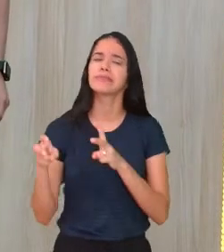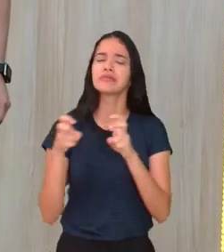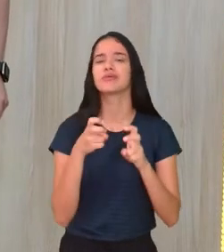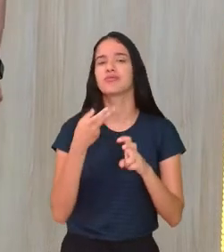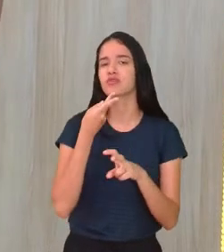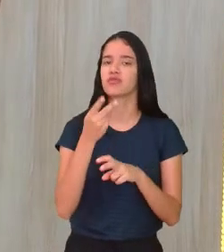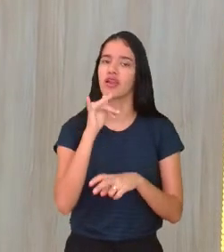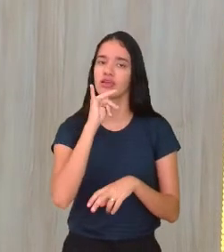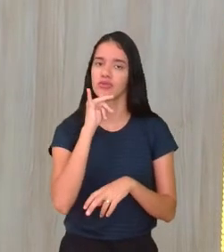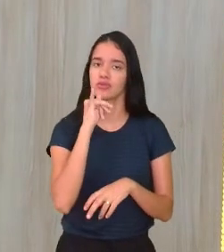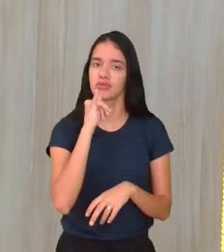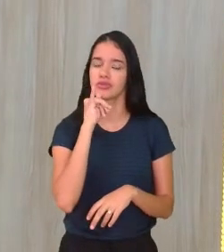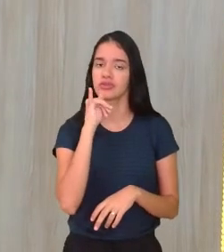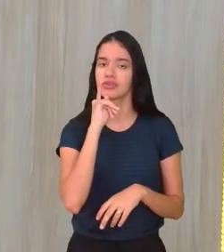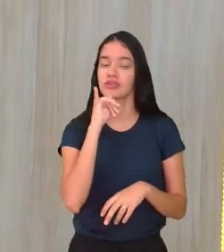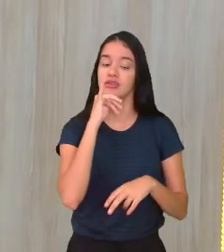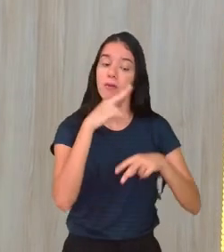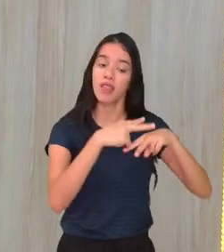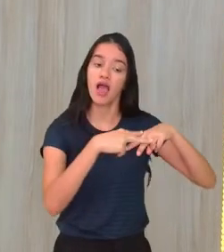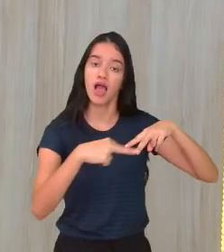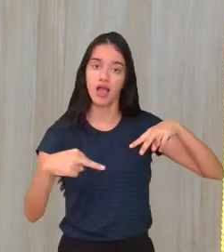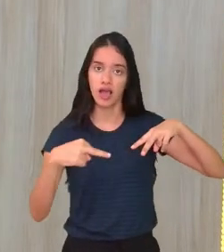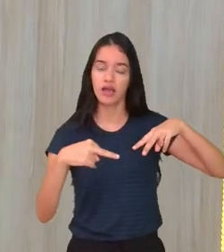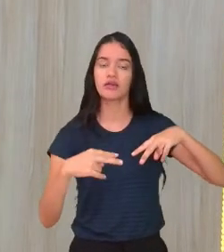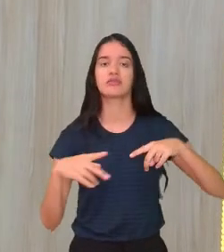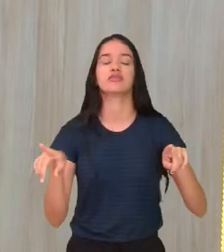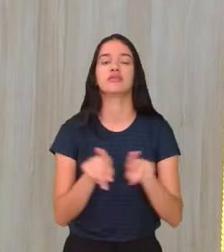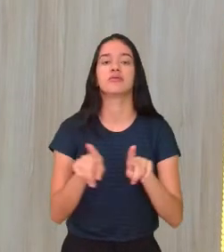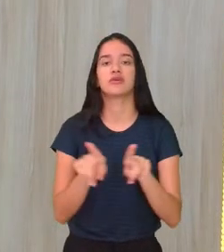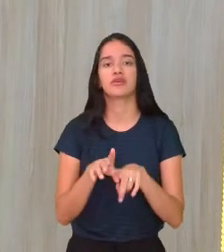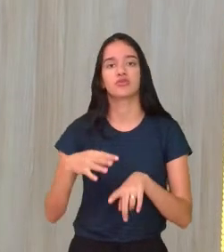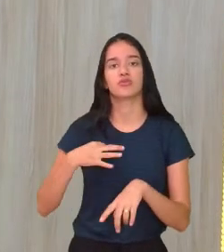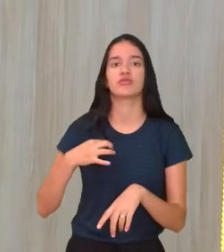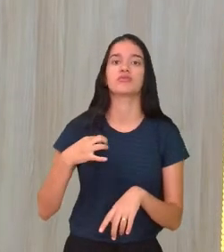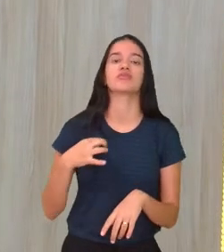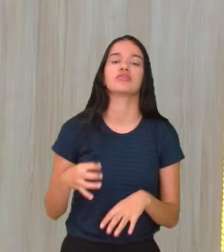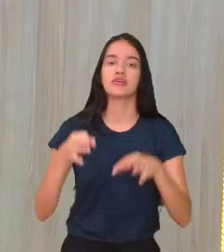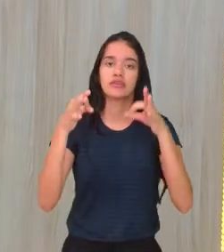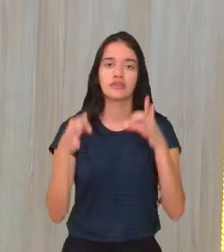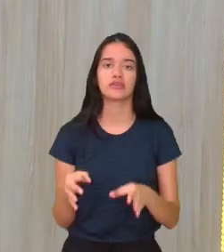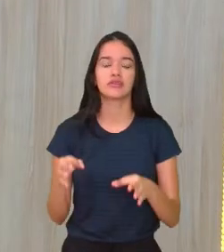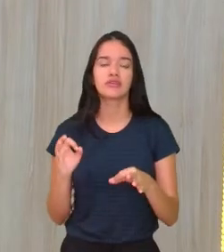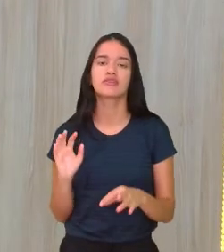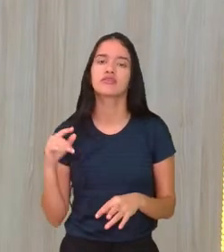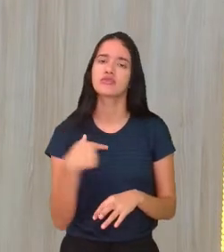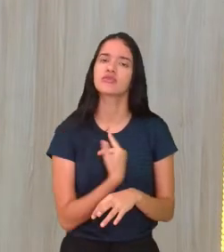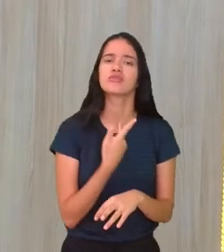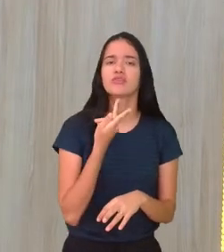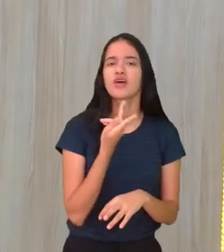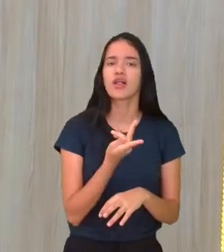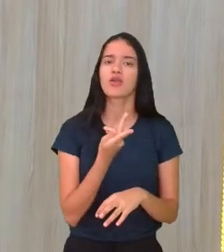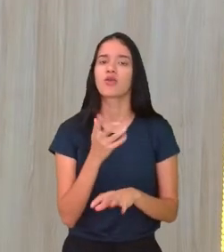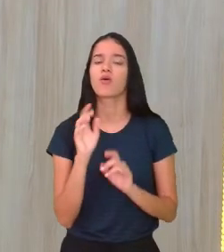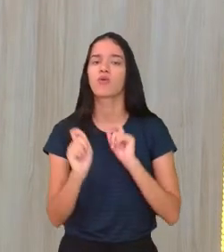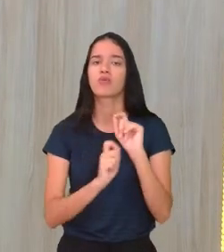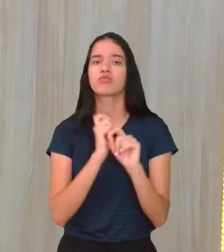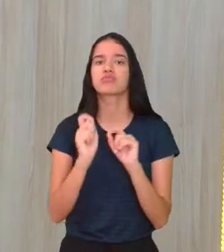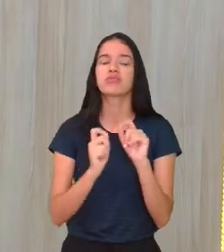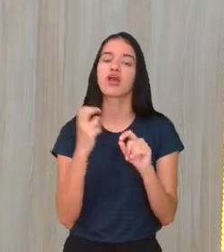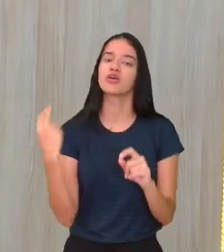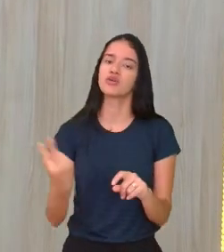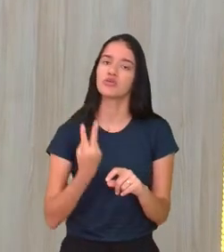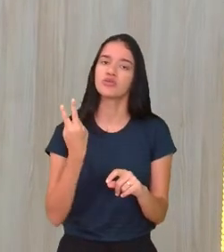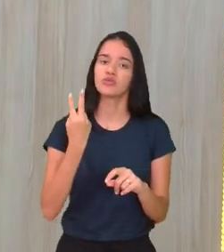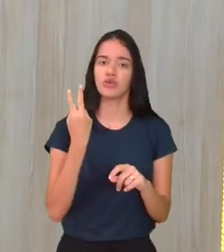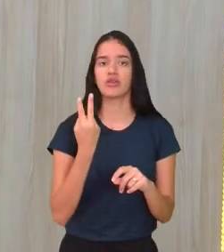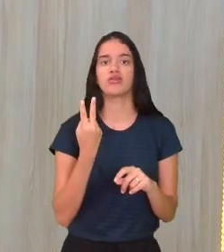lá no exemplo das calças com as blusas, certo? A gente contou os valores tanto na